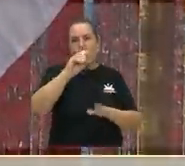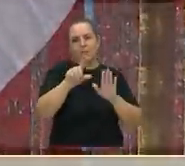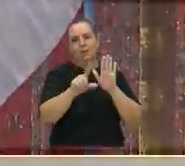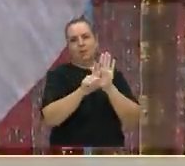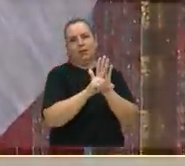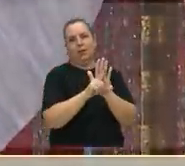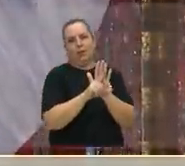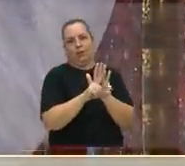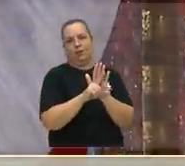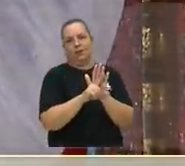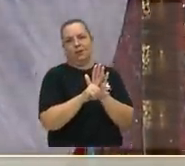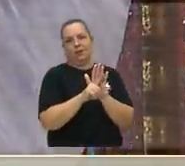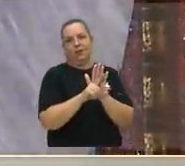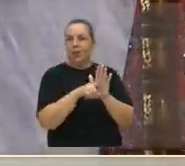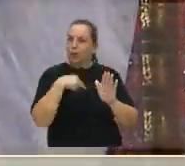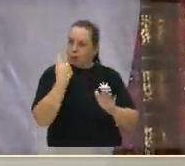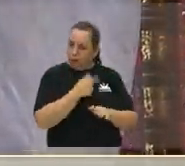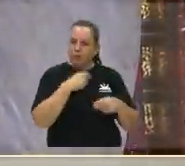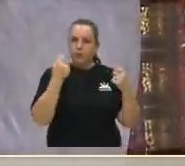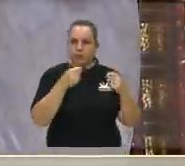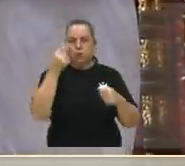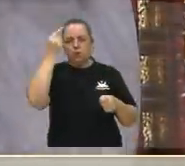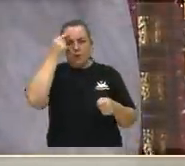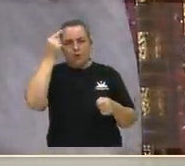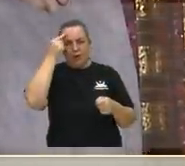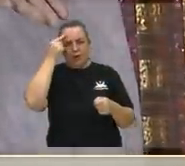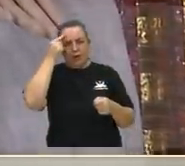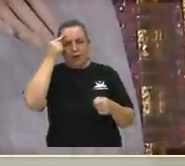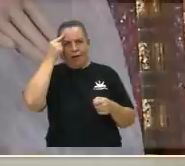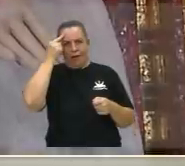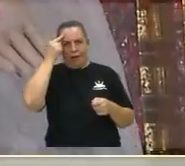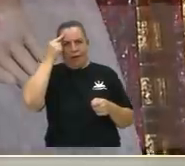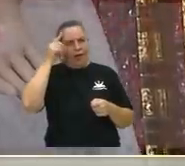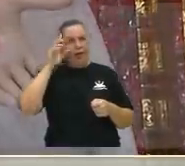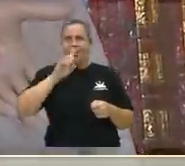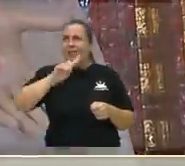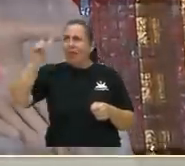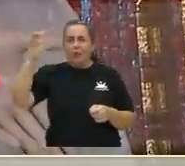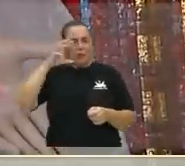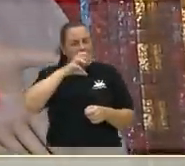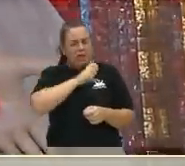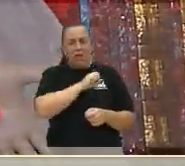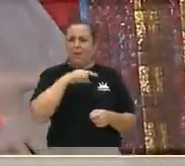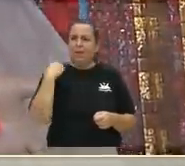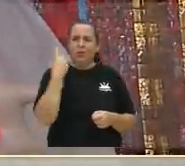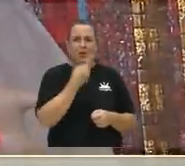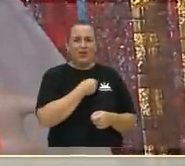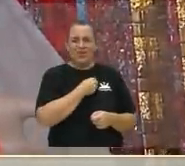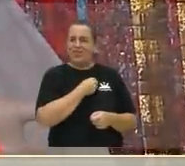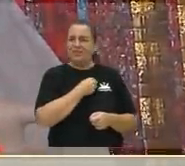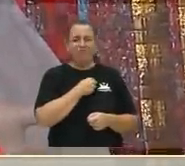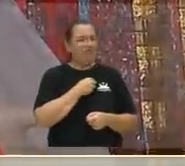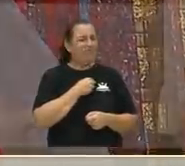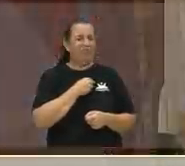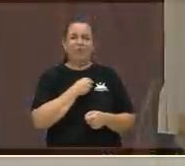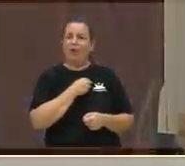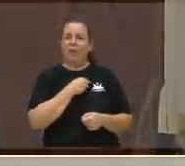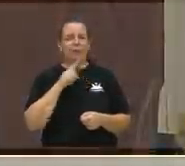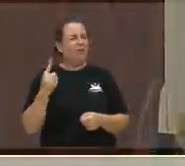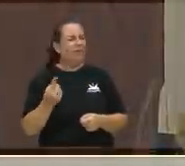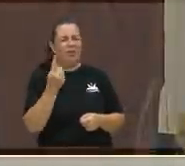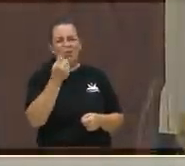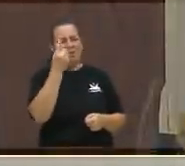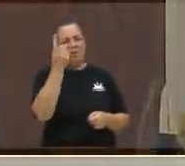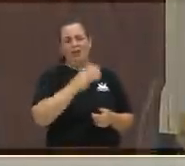filhos e ninguém nos ama como ele e ninguém nos ama como